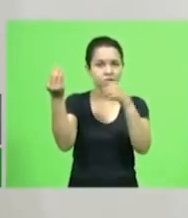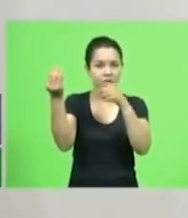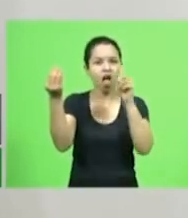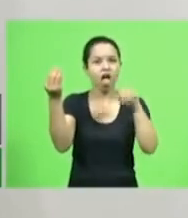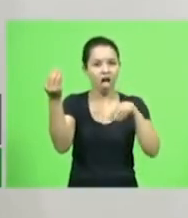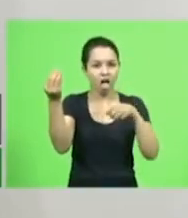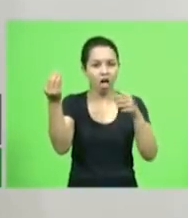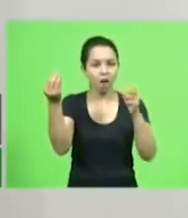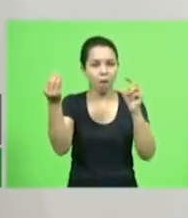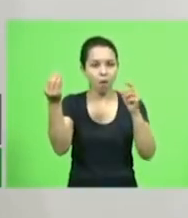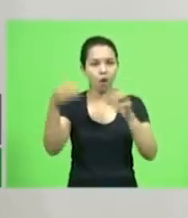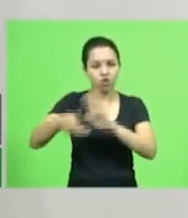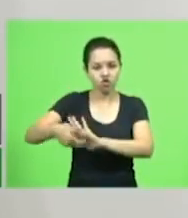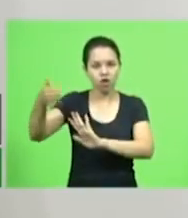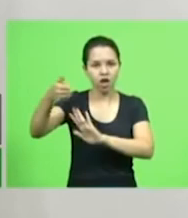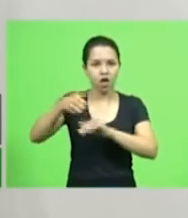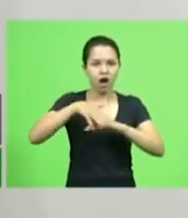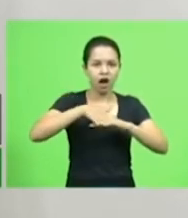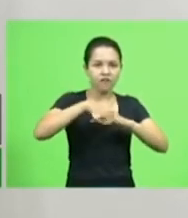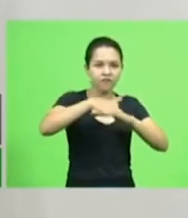Um pedaço do asfalto